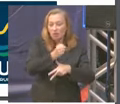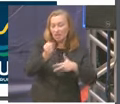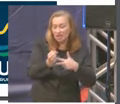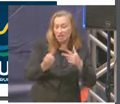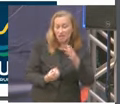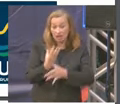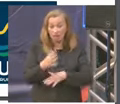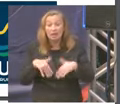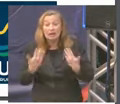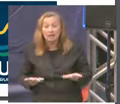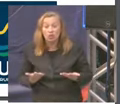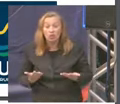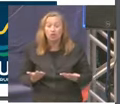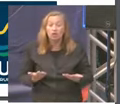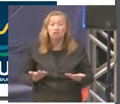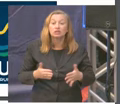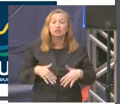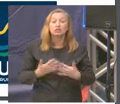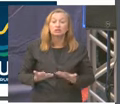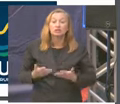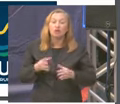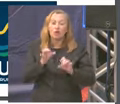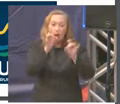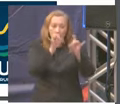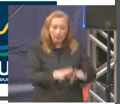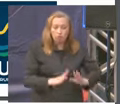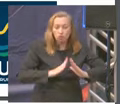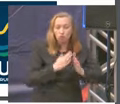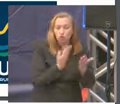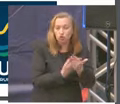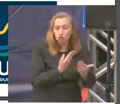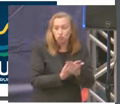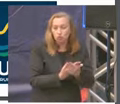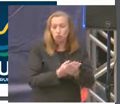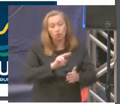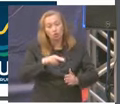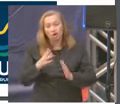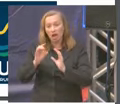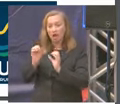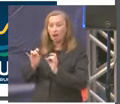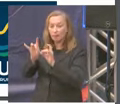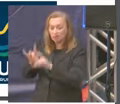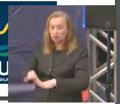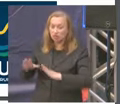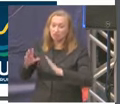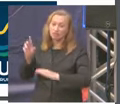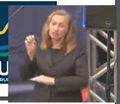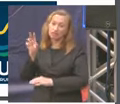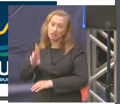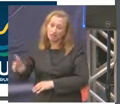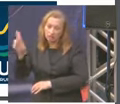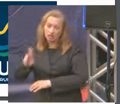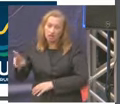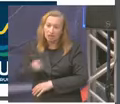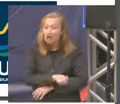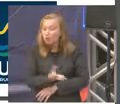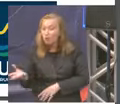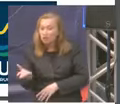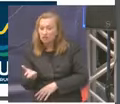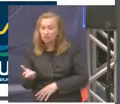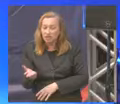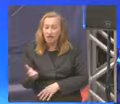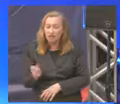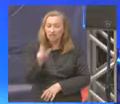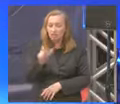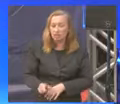aqui. E alto índice de evasão, né? Ensino médio superior e um custo alto de evasão. Aquela quantidade de gente do ensino